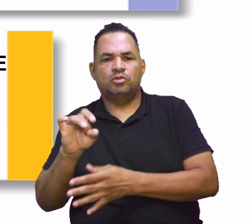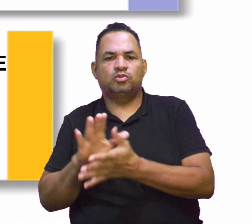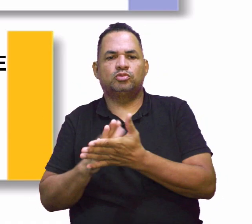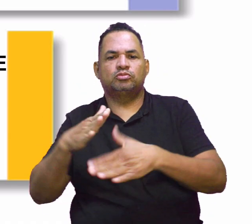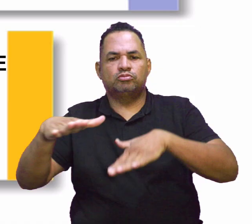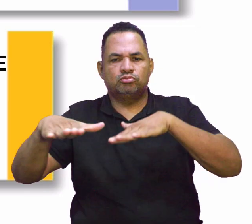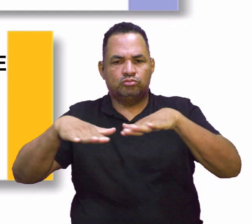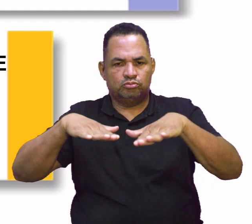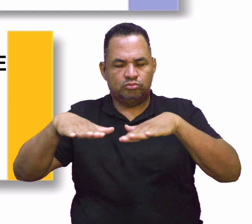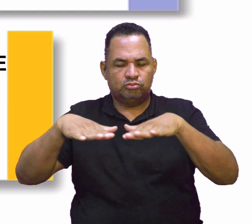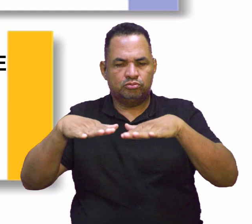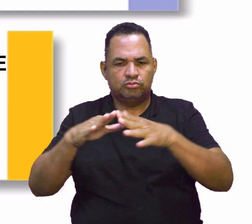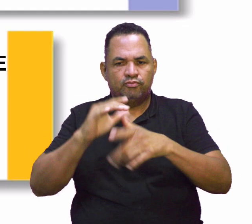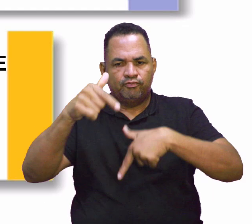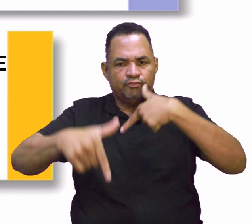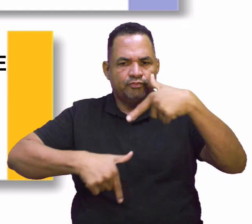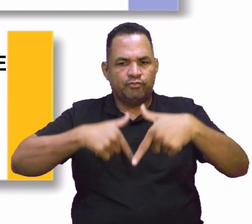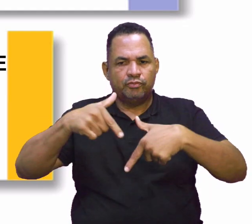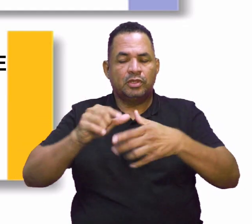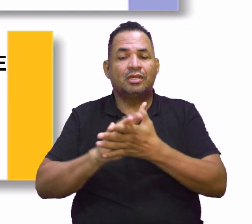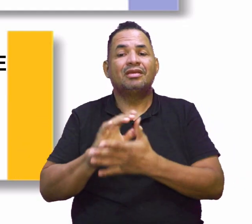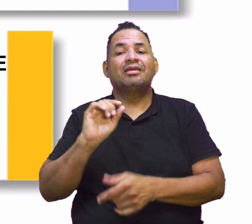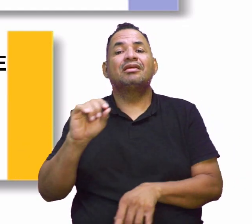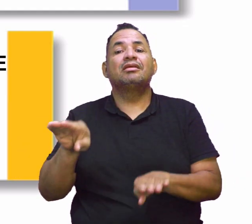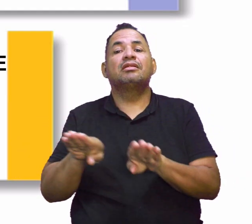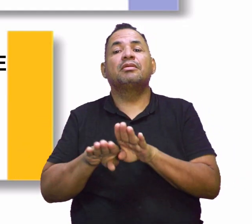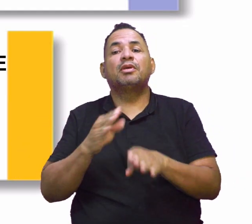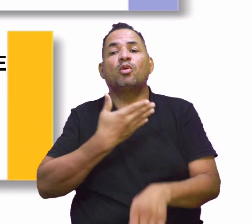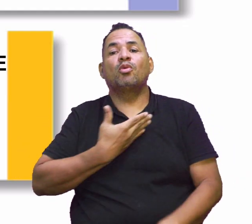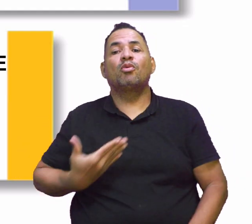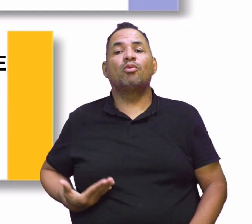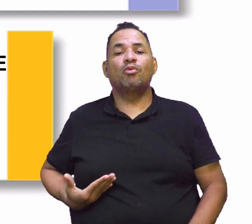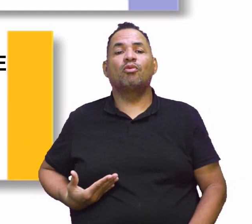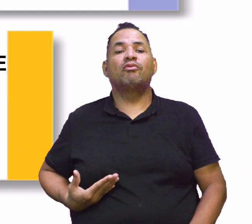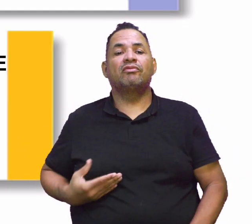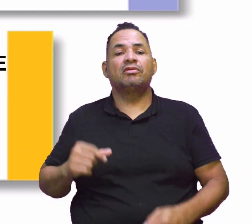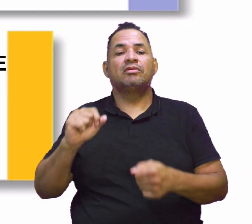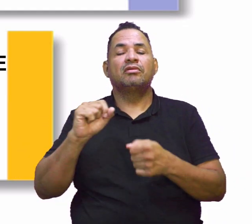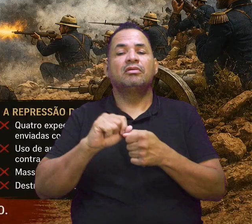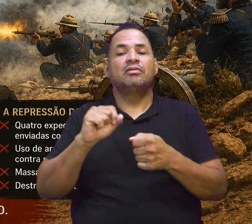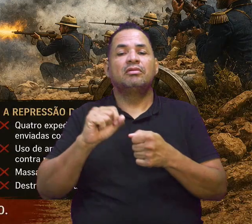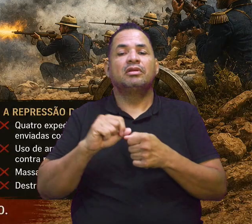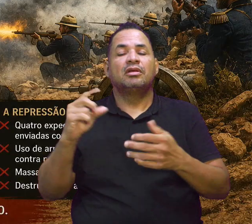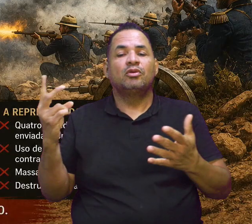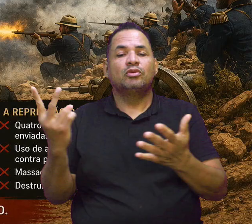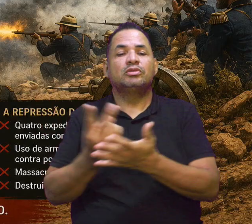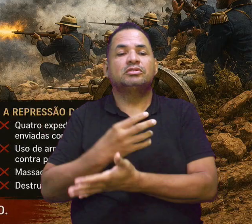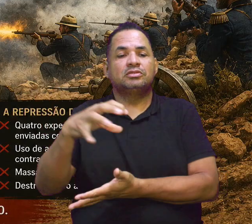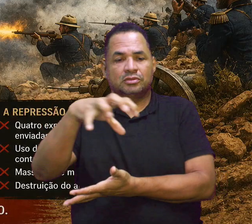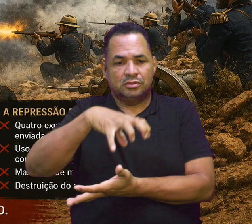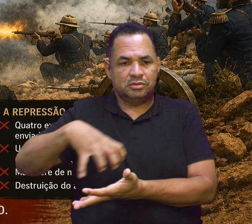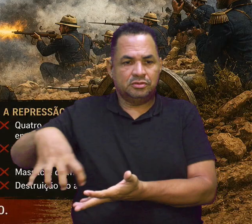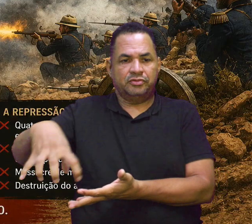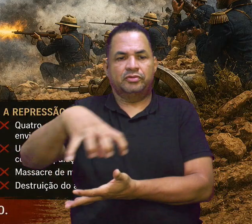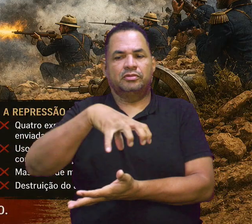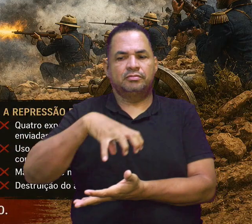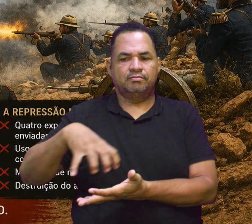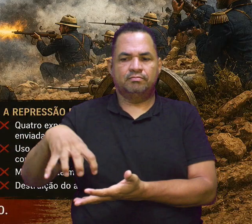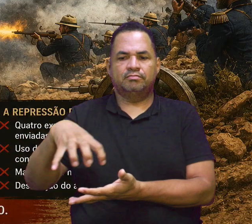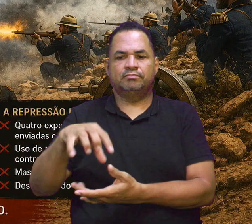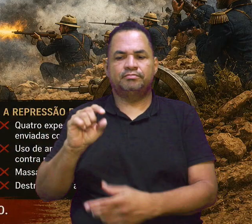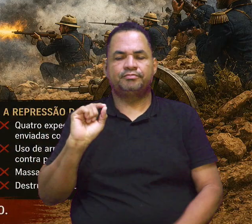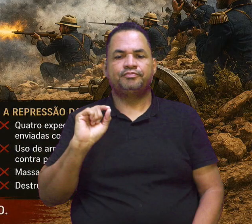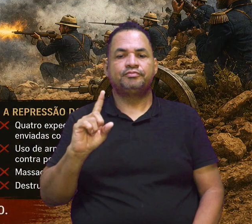o que o Estado fez quando aconteceu essas revoltas, certo? Então aqui